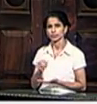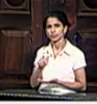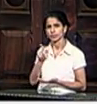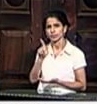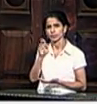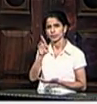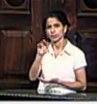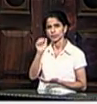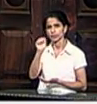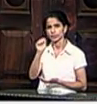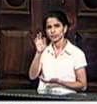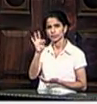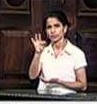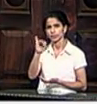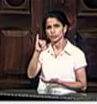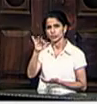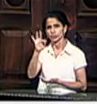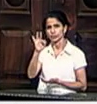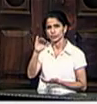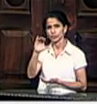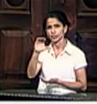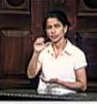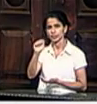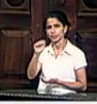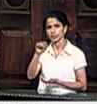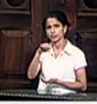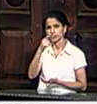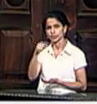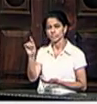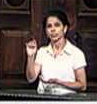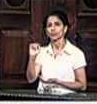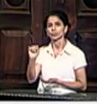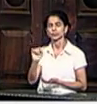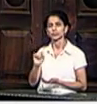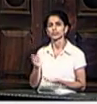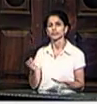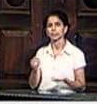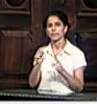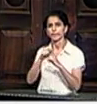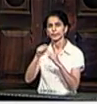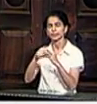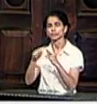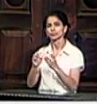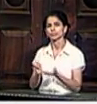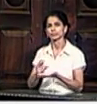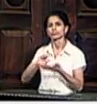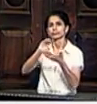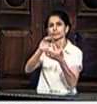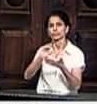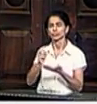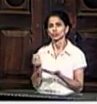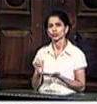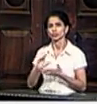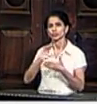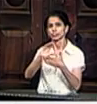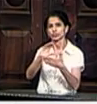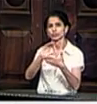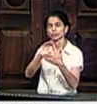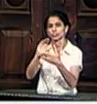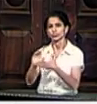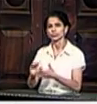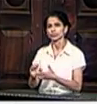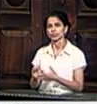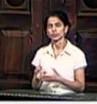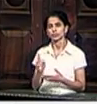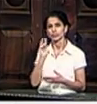Gratificações essas, o valor mensal, gratificações essas que vão atingir como um todo, e é só